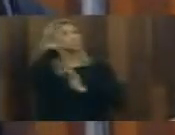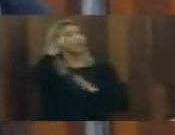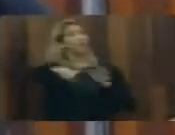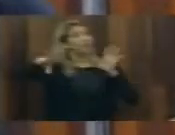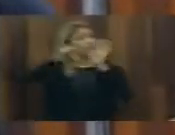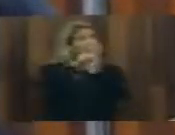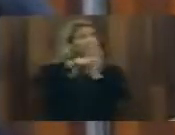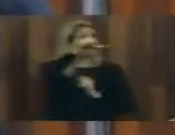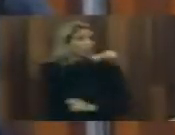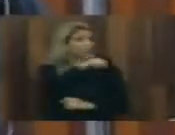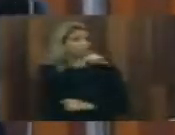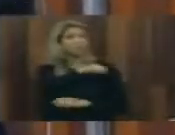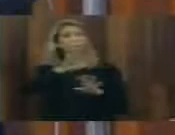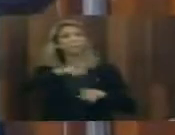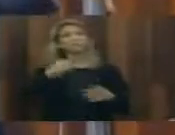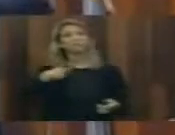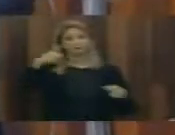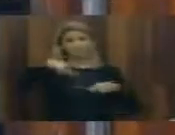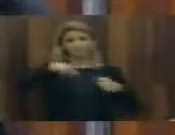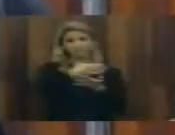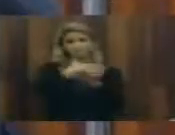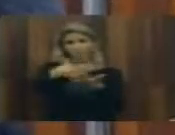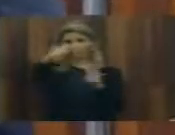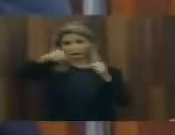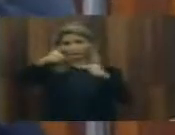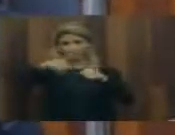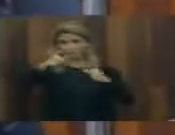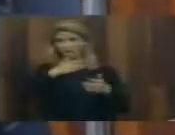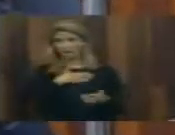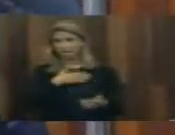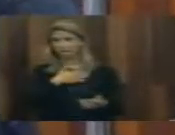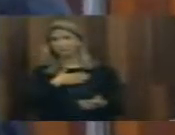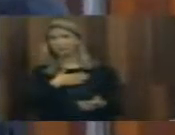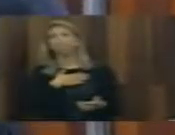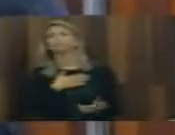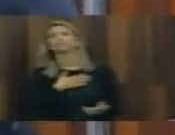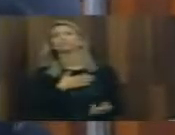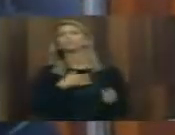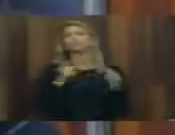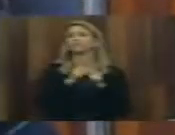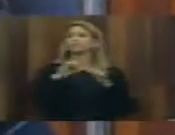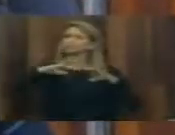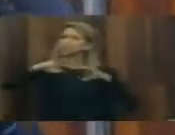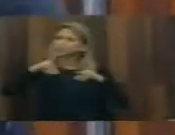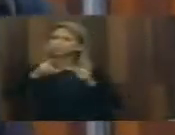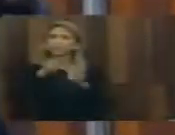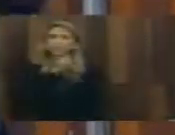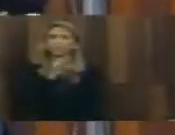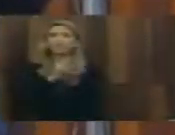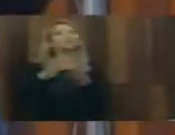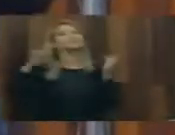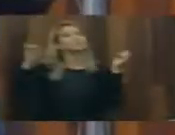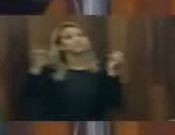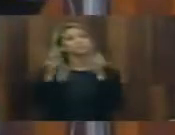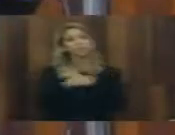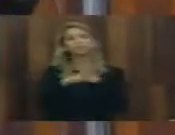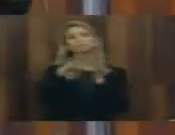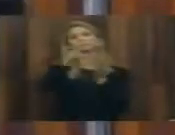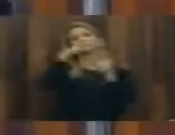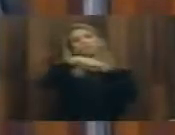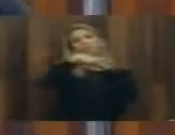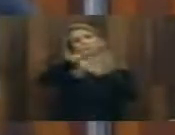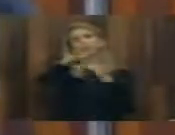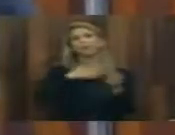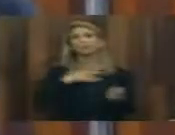Janeiro, e aqui, quando chegou aqui, eu só botei, claro, né, os trâmites para Cabo Frio, e foi vetado.